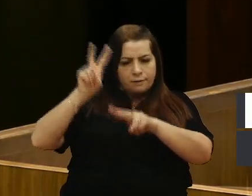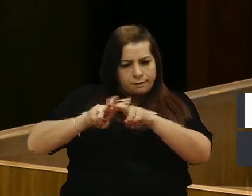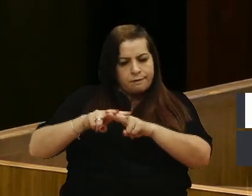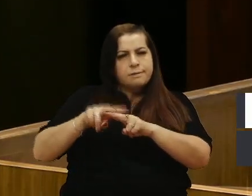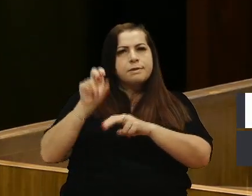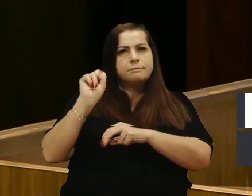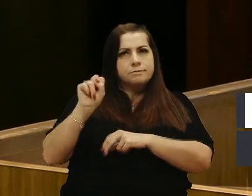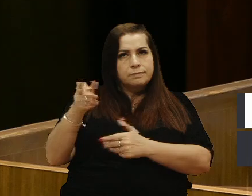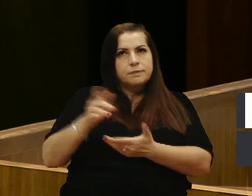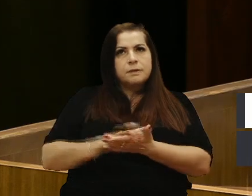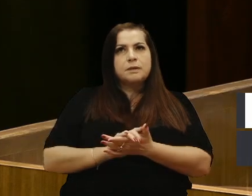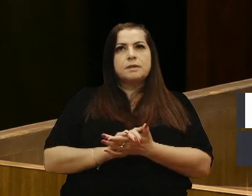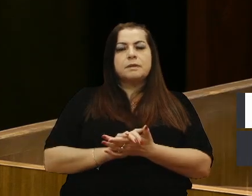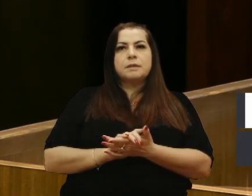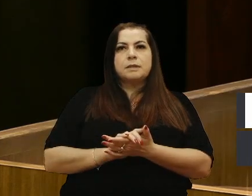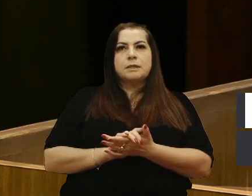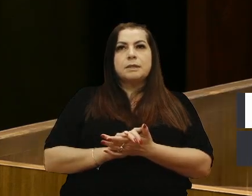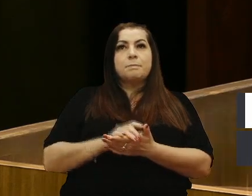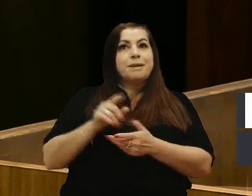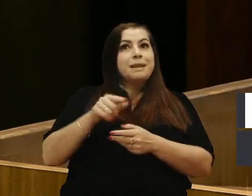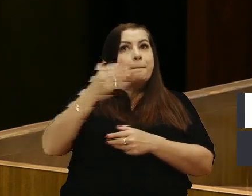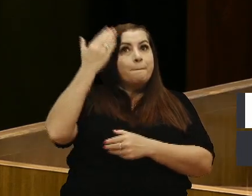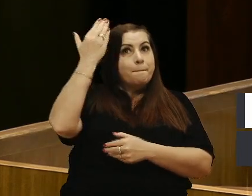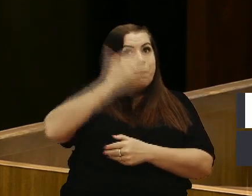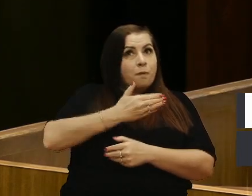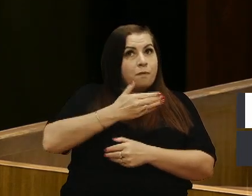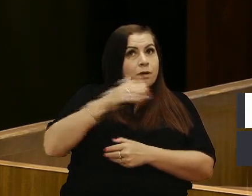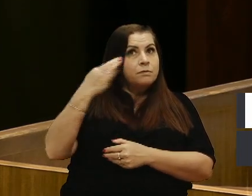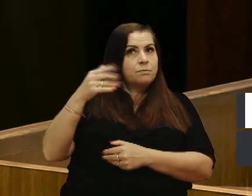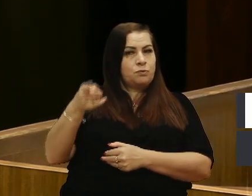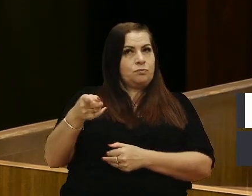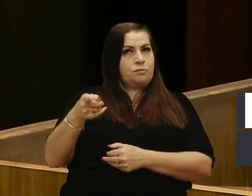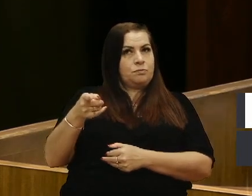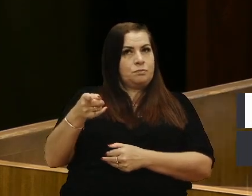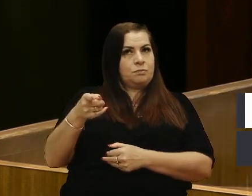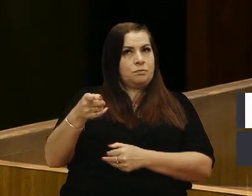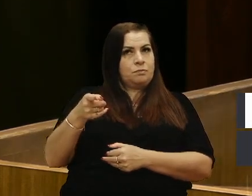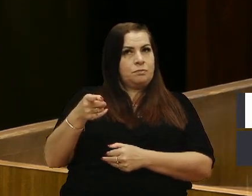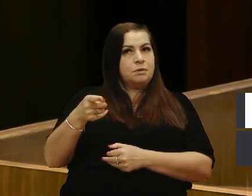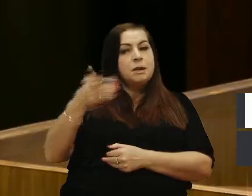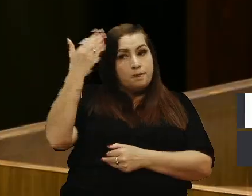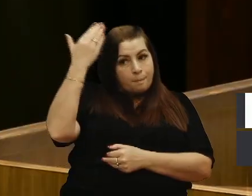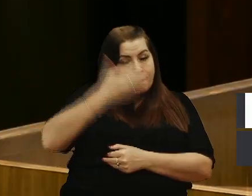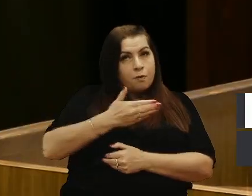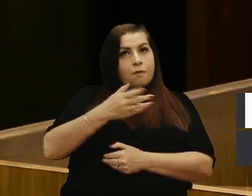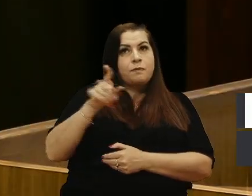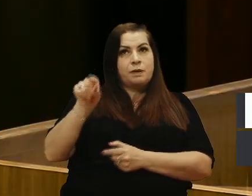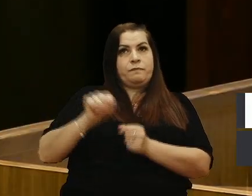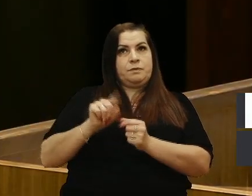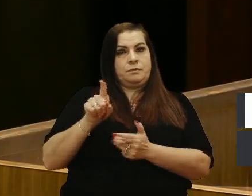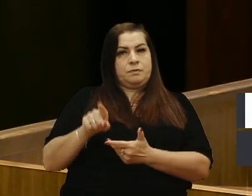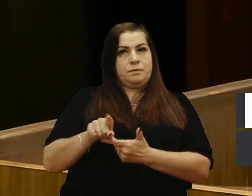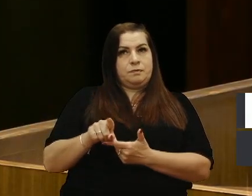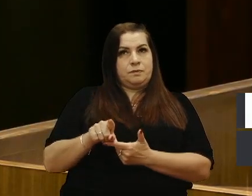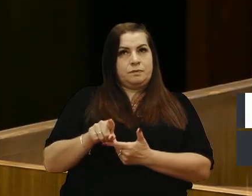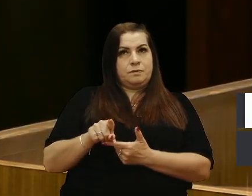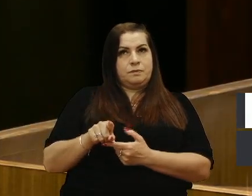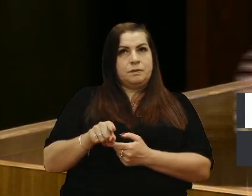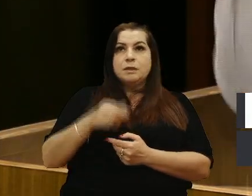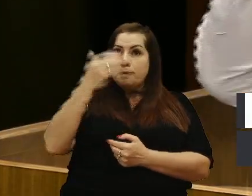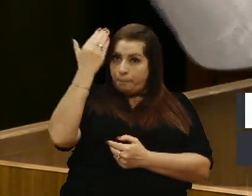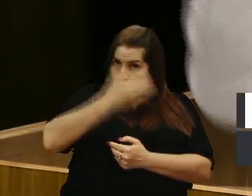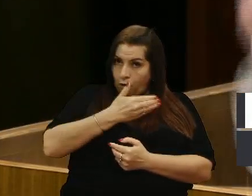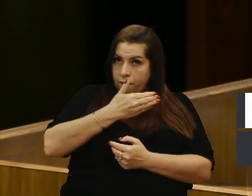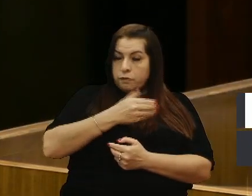na cadeia. Mas tem que ser provado que ele machucou. Tem que ter provas que ele machucou.